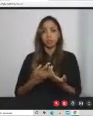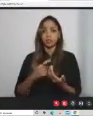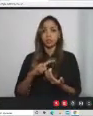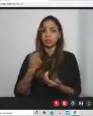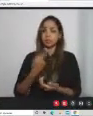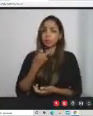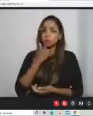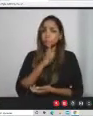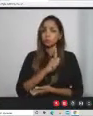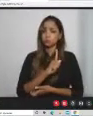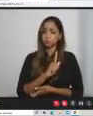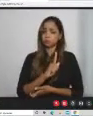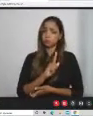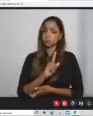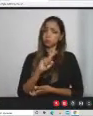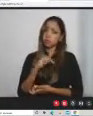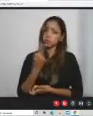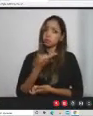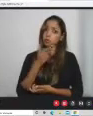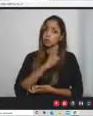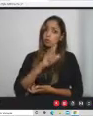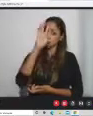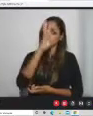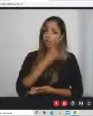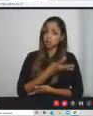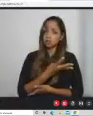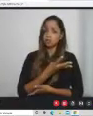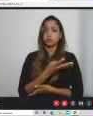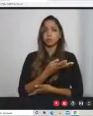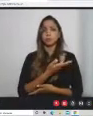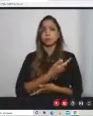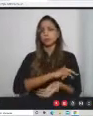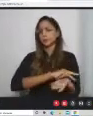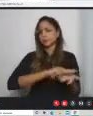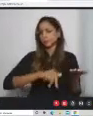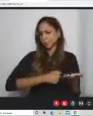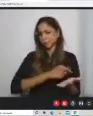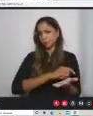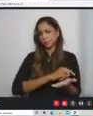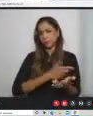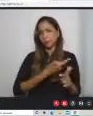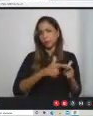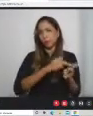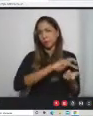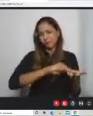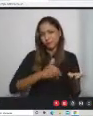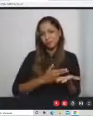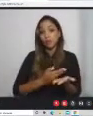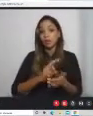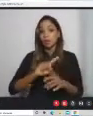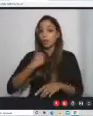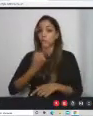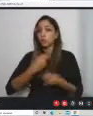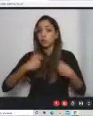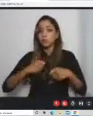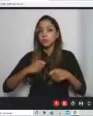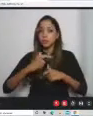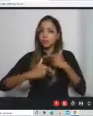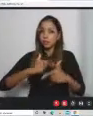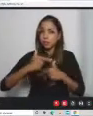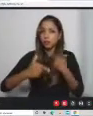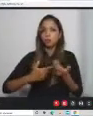passo além para resolver muitas dessas questões, nós precisamos trabalhar, vereador Afrânio, a